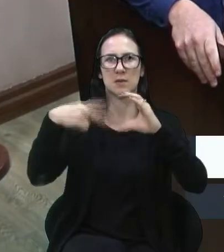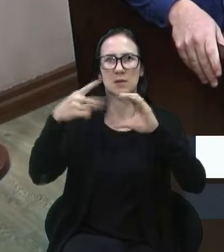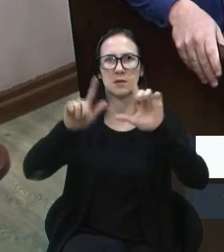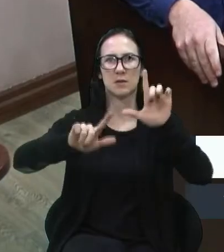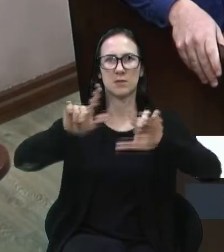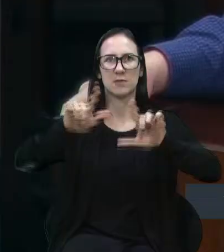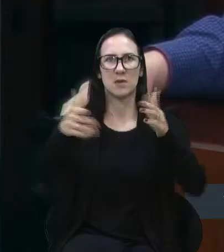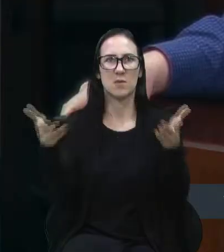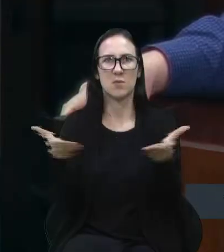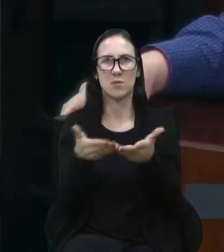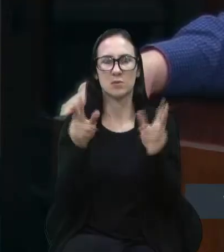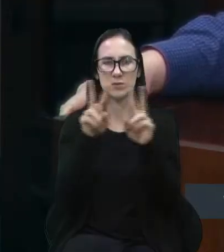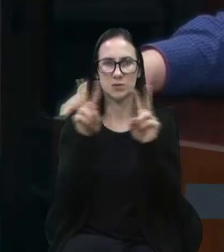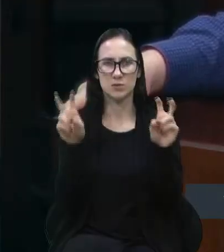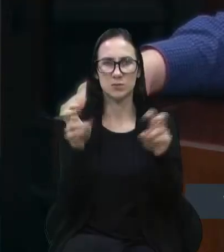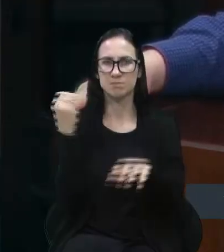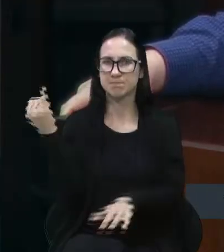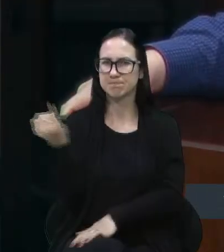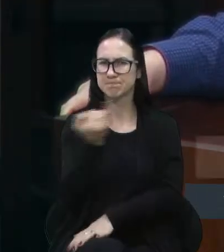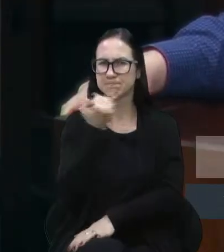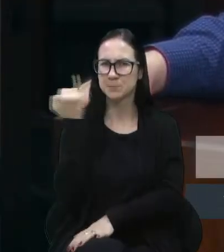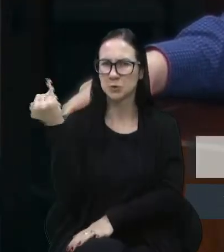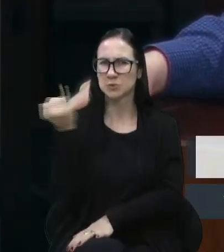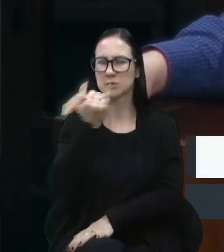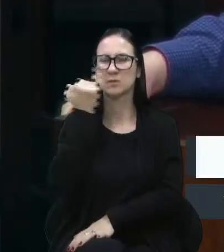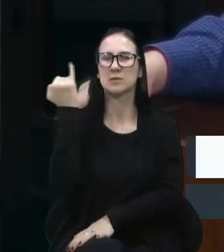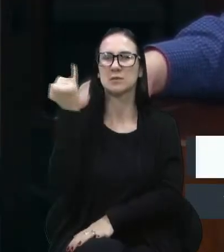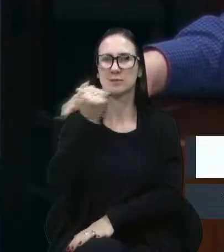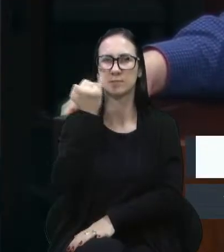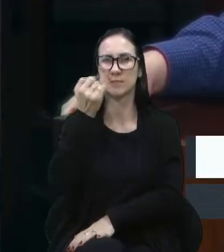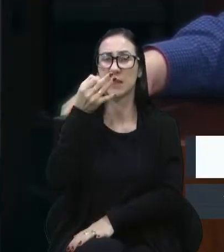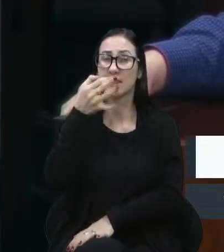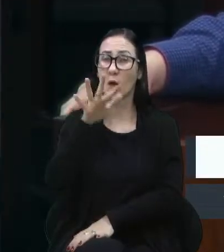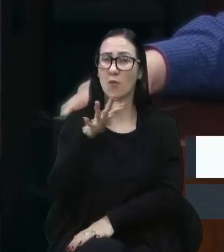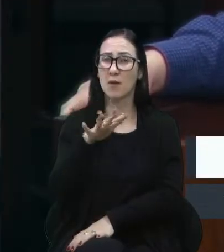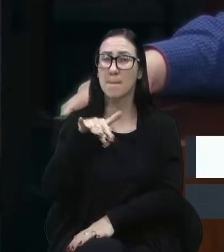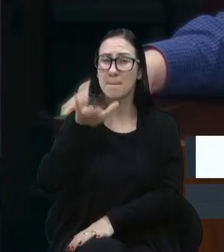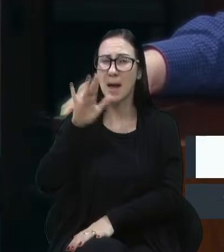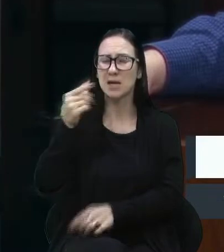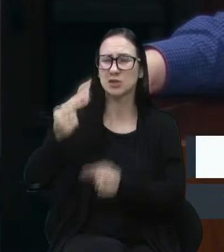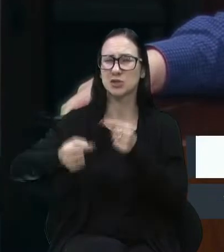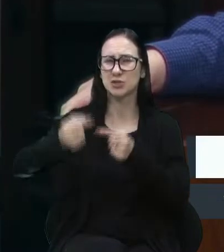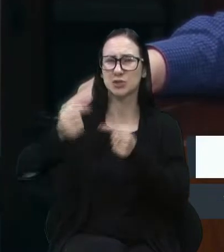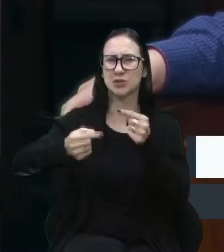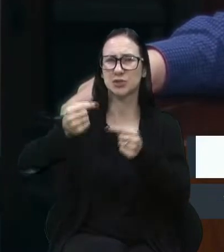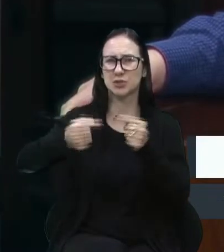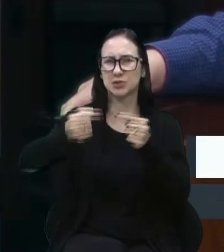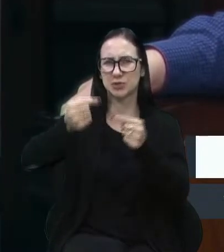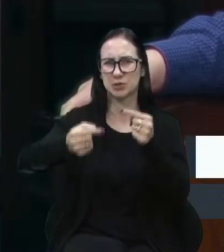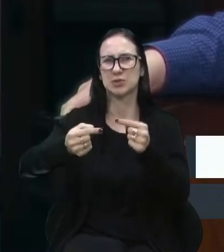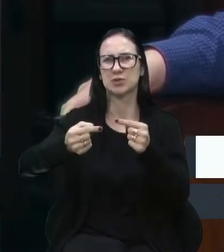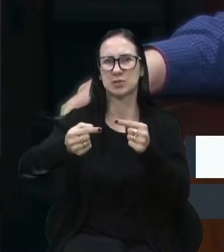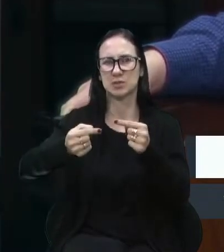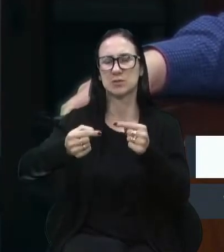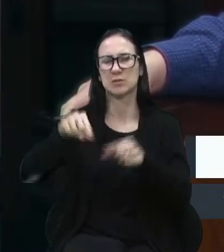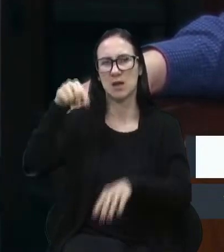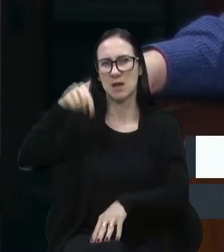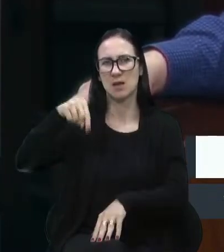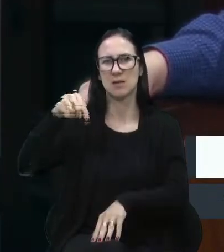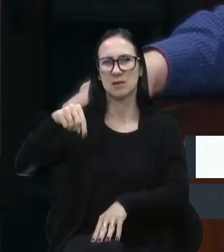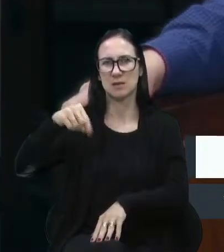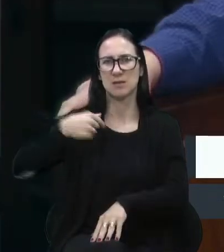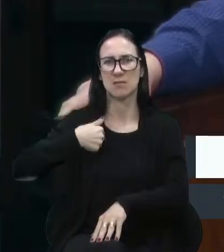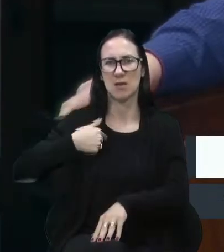hoje um assunto extremamente importante e talvez um dos mais discutidos e mais debatidos desde que